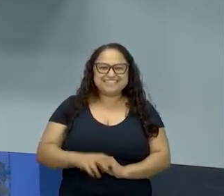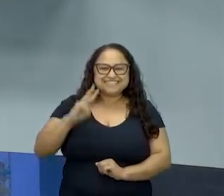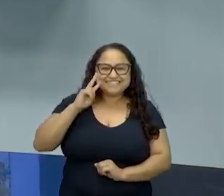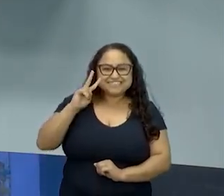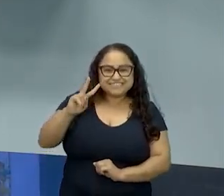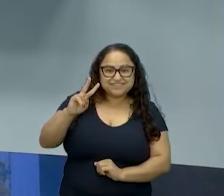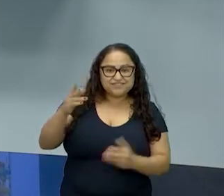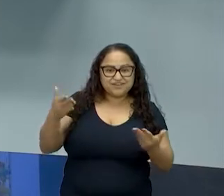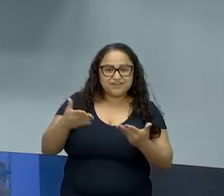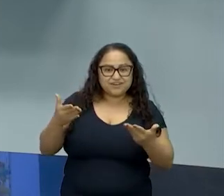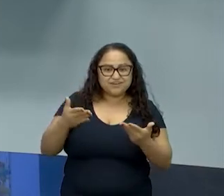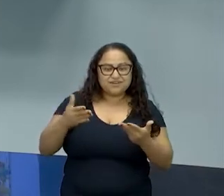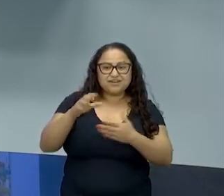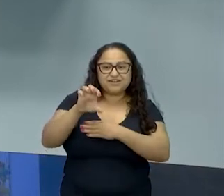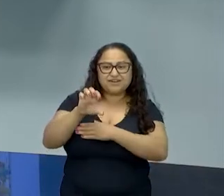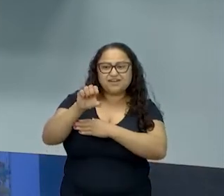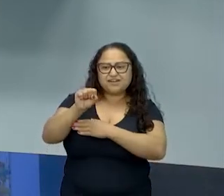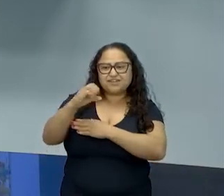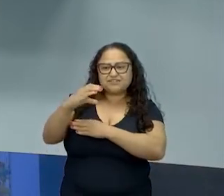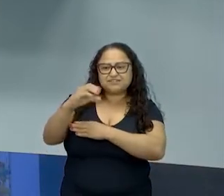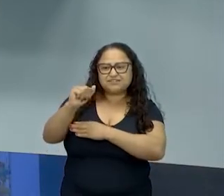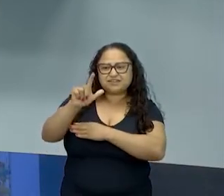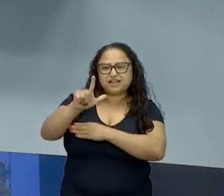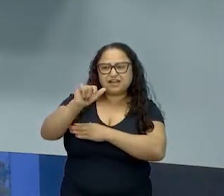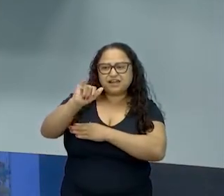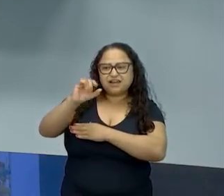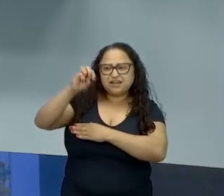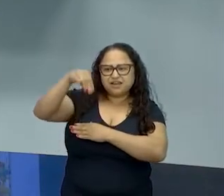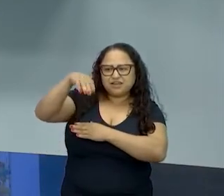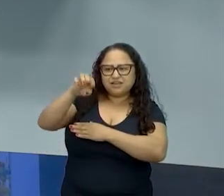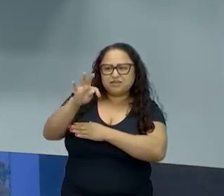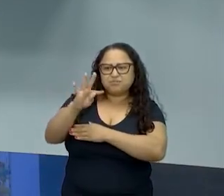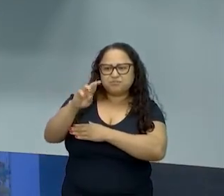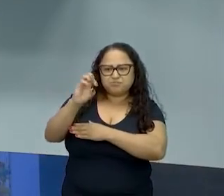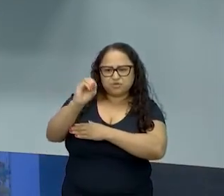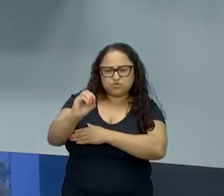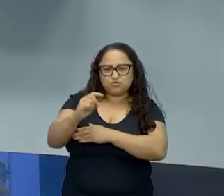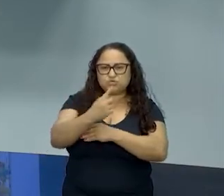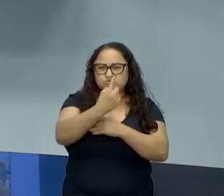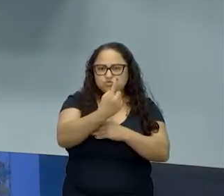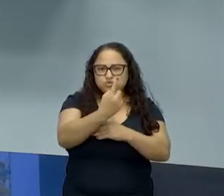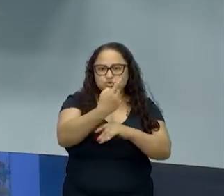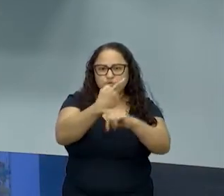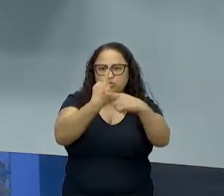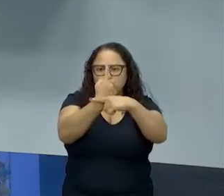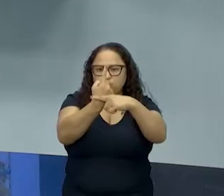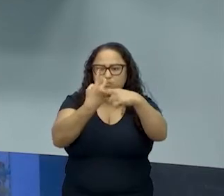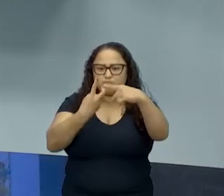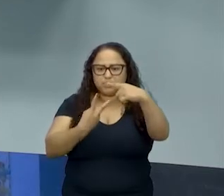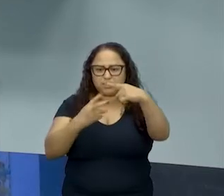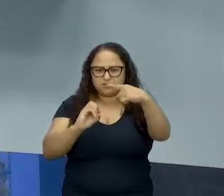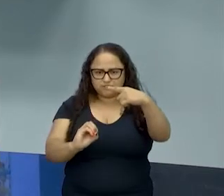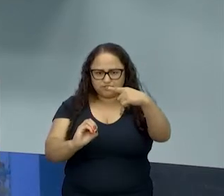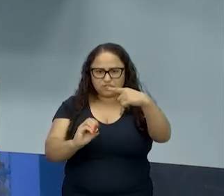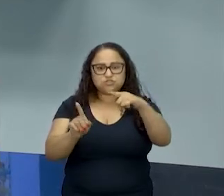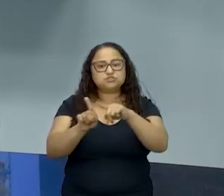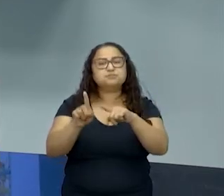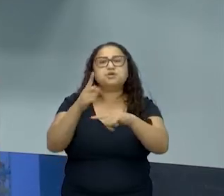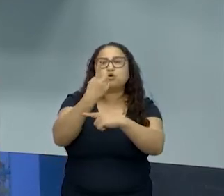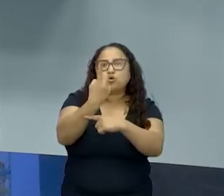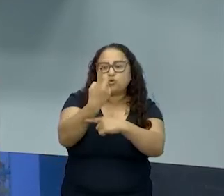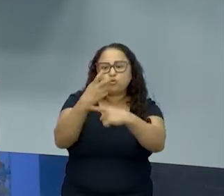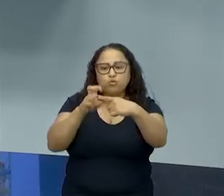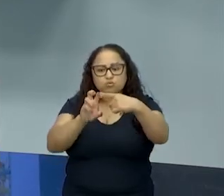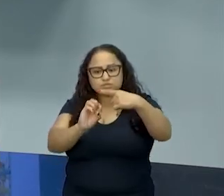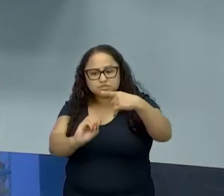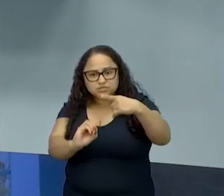do escalímetro? Ó, eu fiz o escalímetro de 1 para 20 e o escalímetro de 1 para 50, tá?